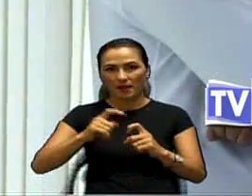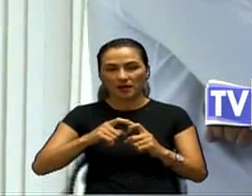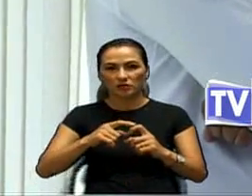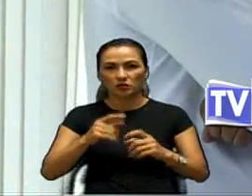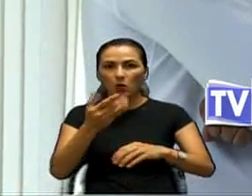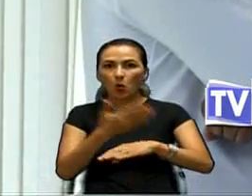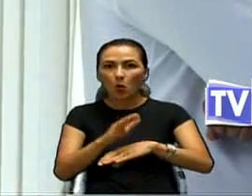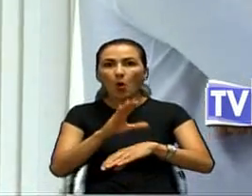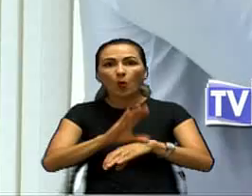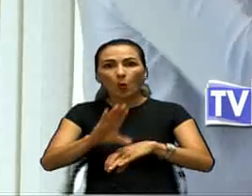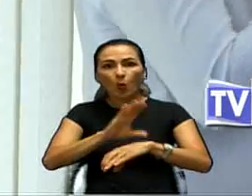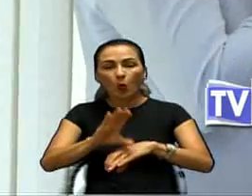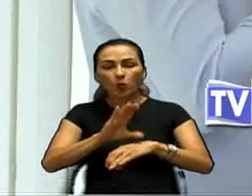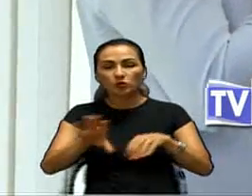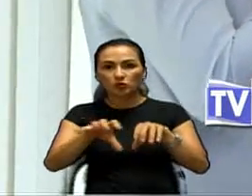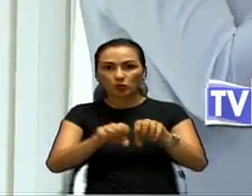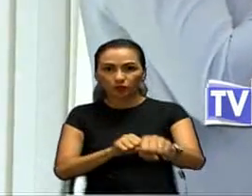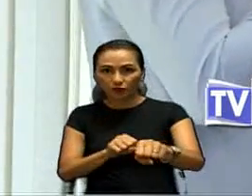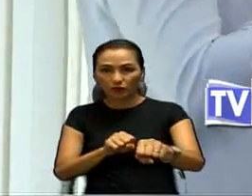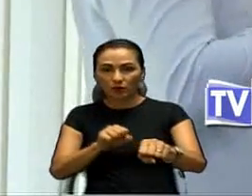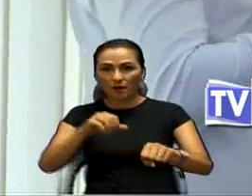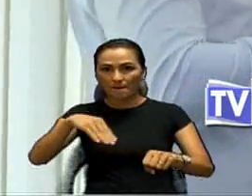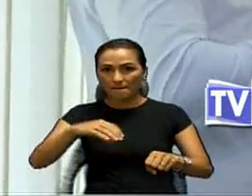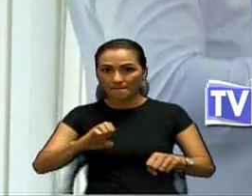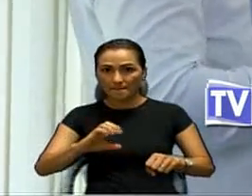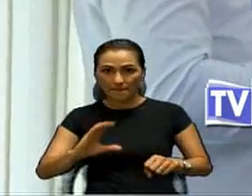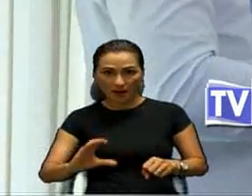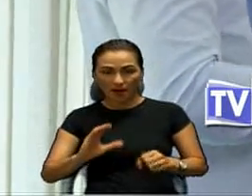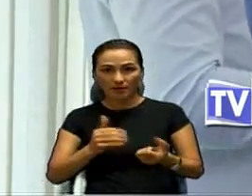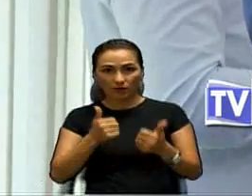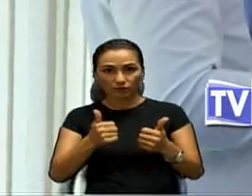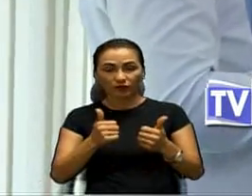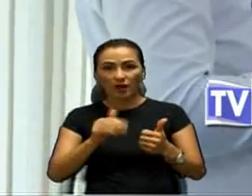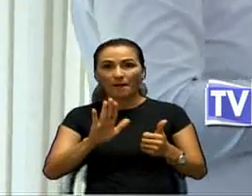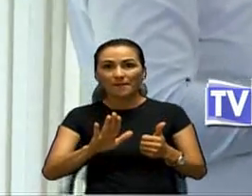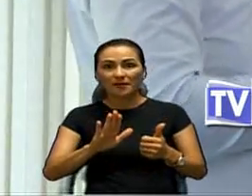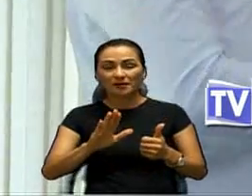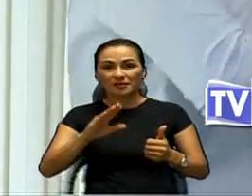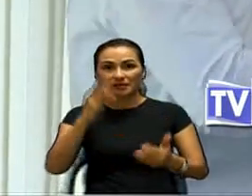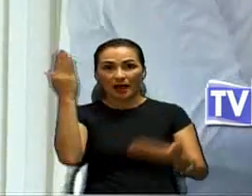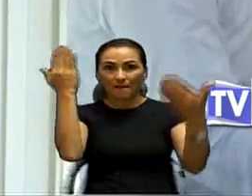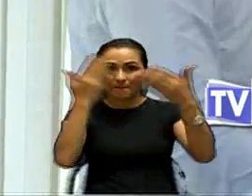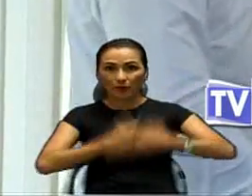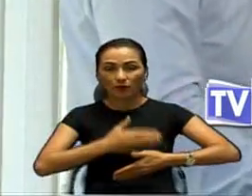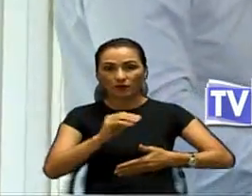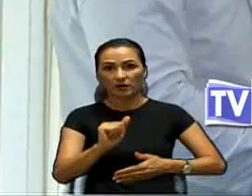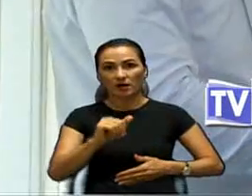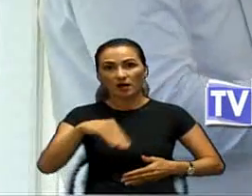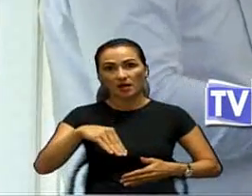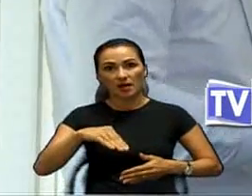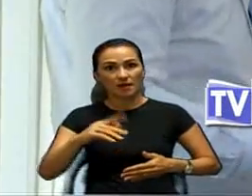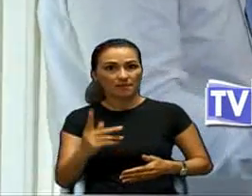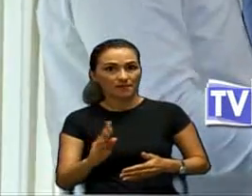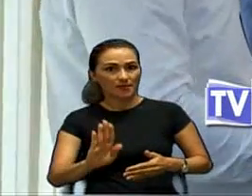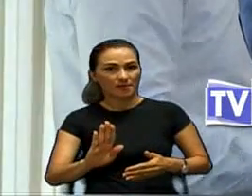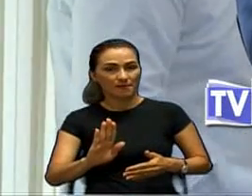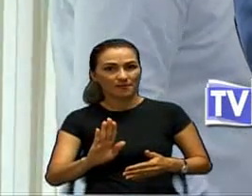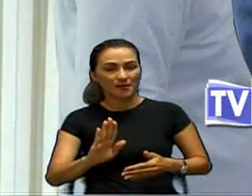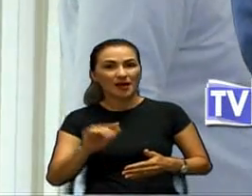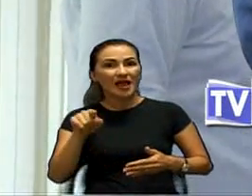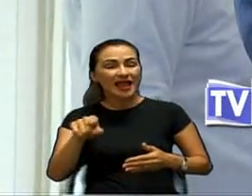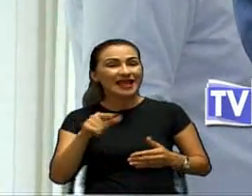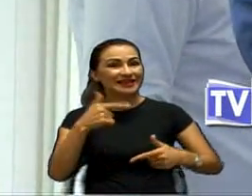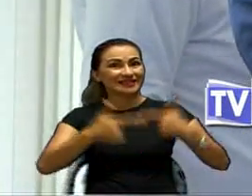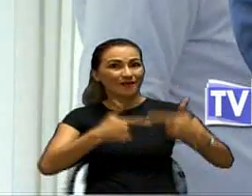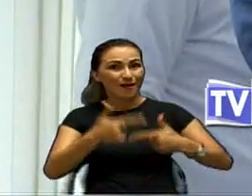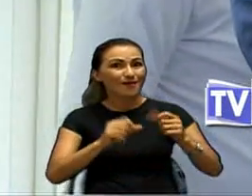residência reconhecido pelo MEC, mesmo sem a prova da AMB, Associação Médica Brasileira, ele está habilitado a trabalhar como especialista.